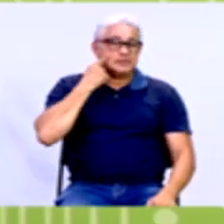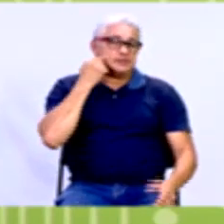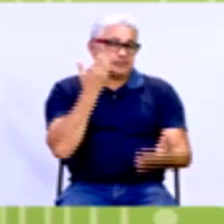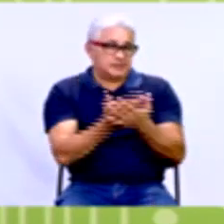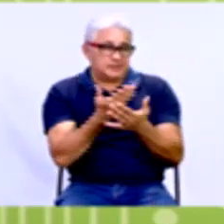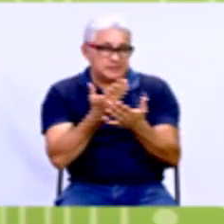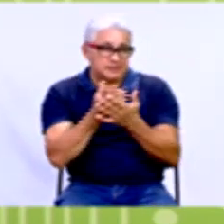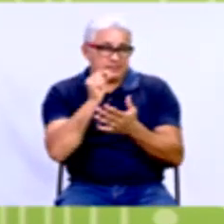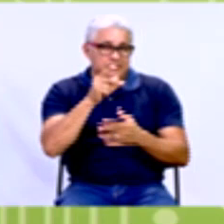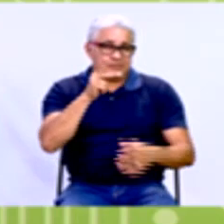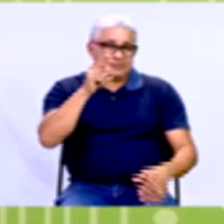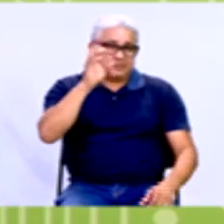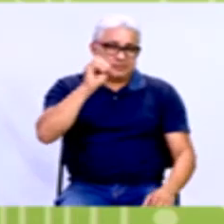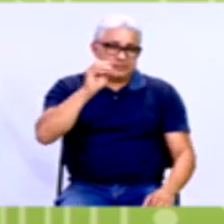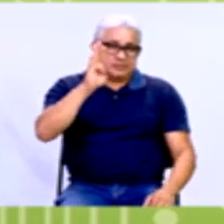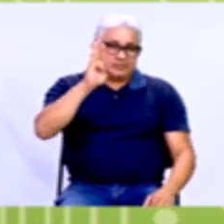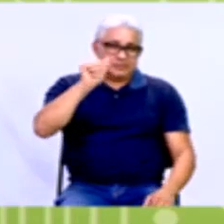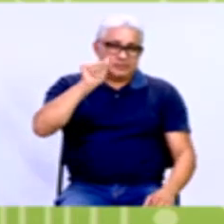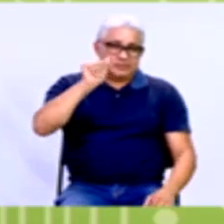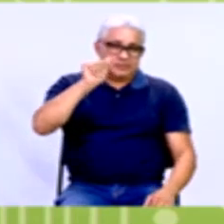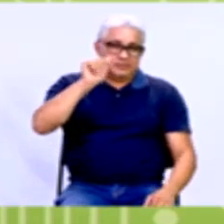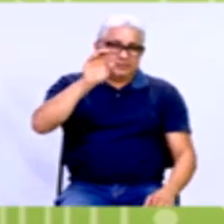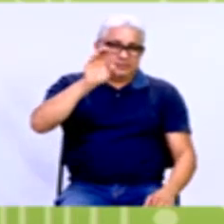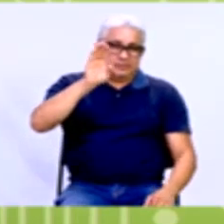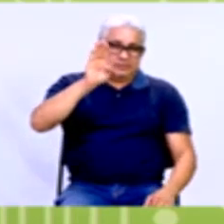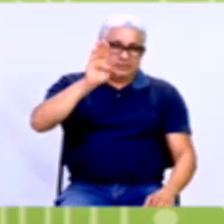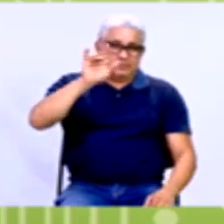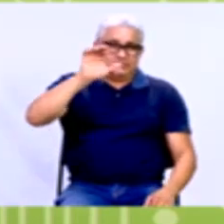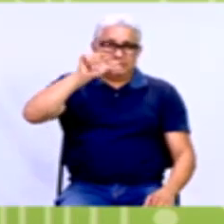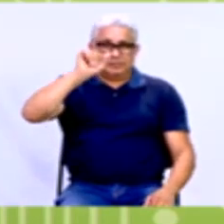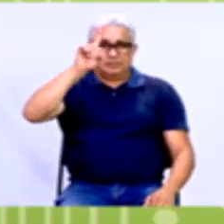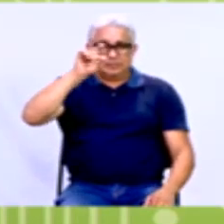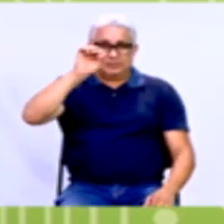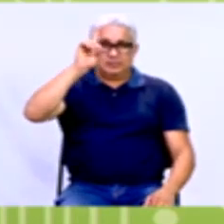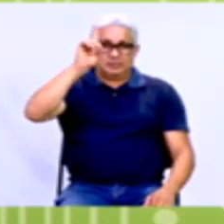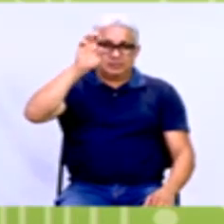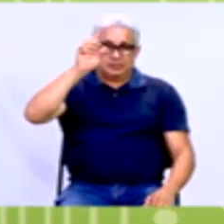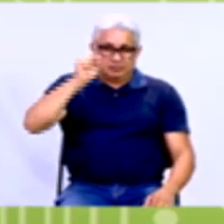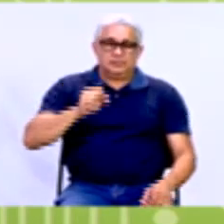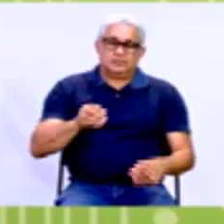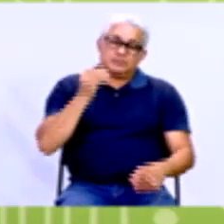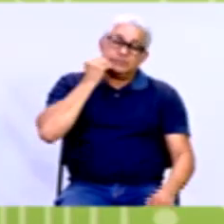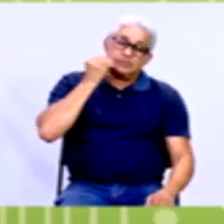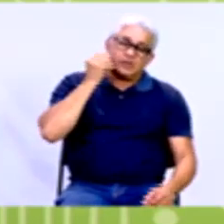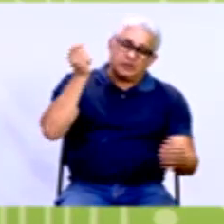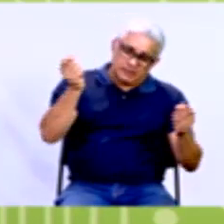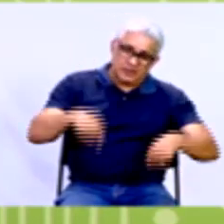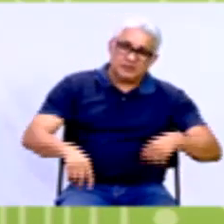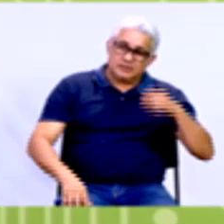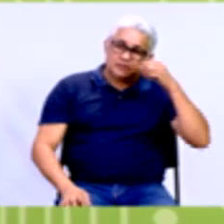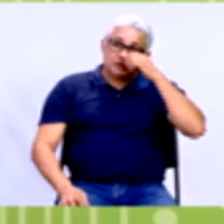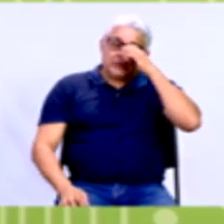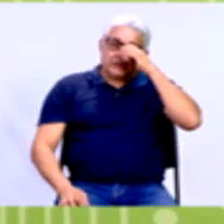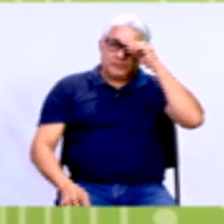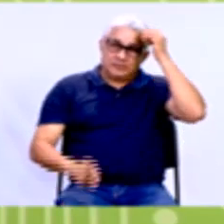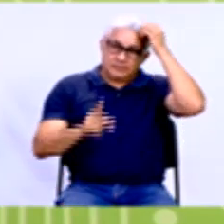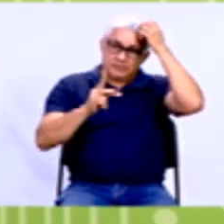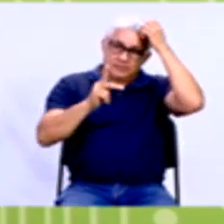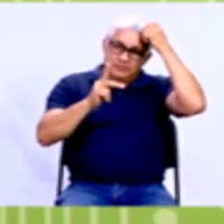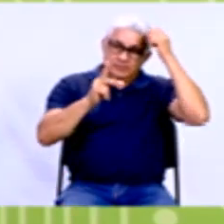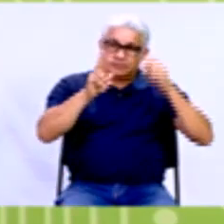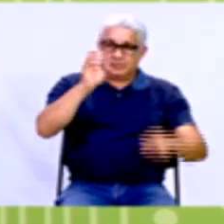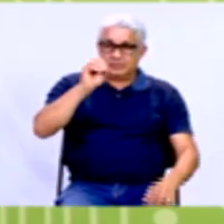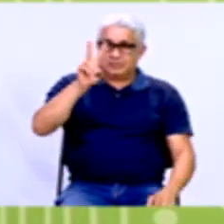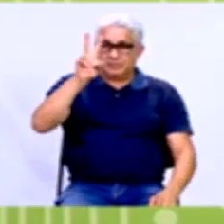o que é a probabilidade, né? Quando a gente está falando de chances prováveis, a gente coloca o provável em cima e o nosso